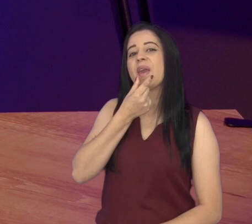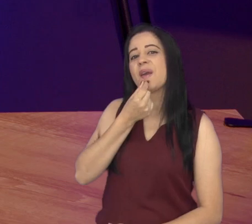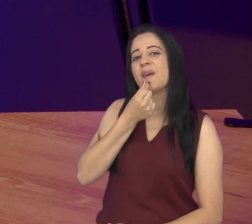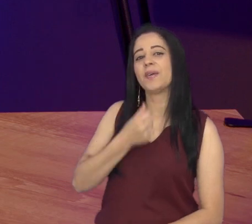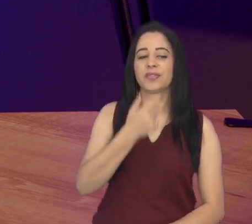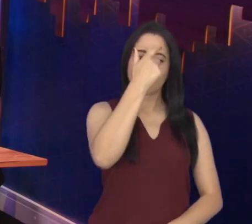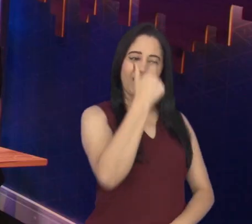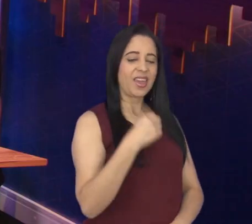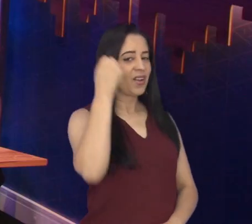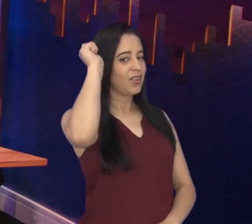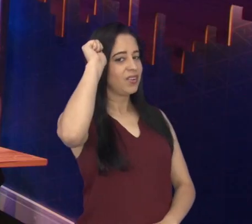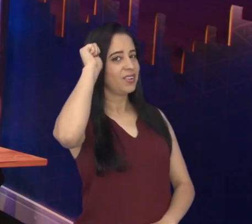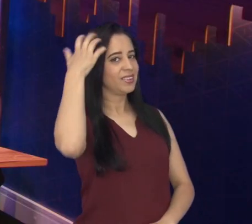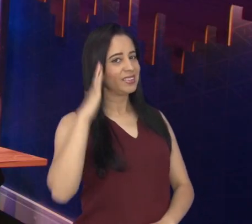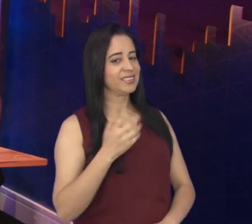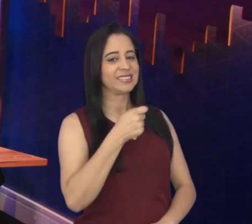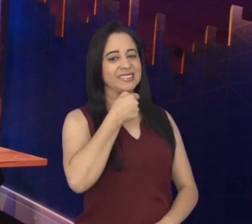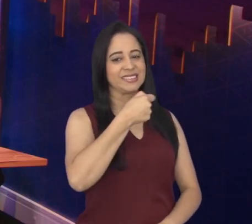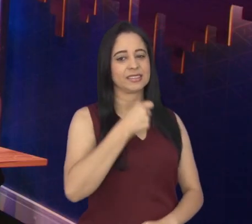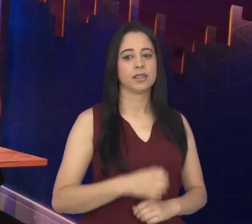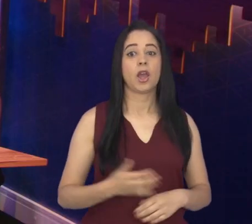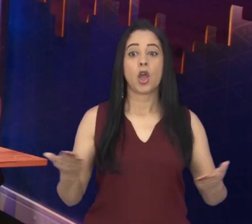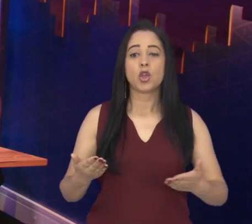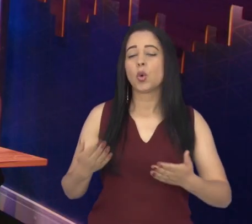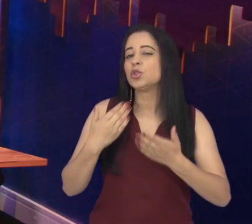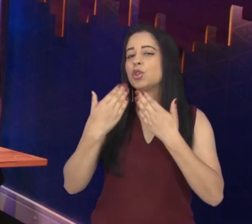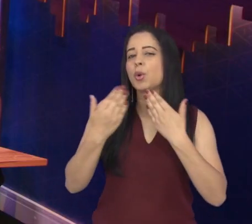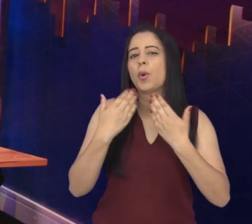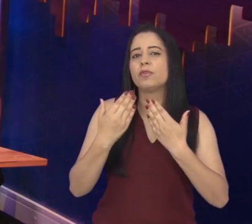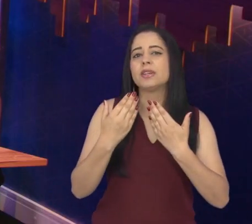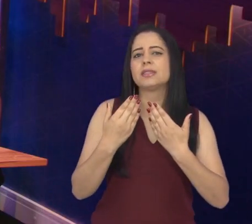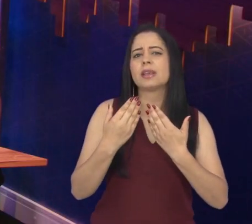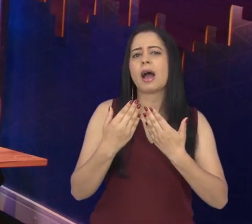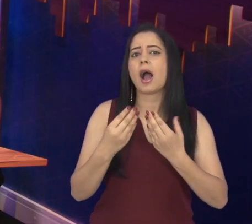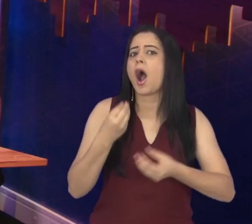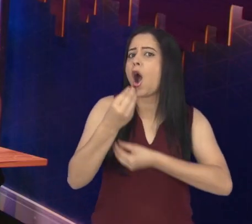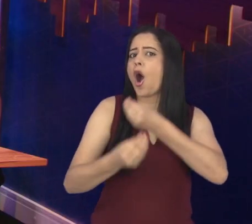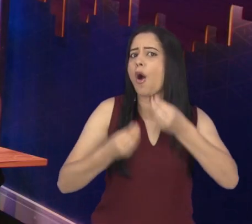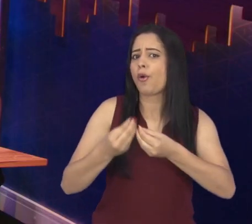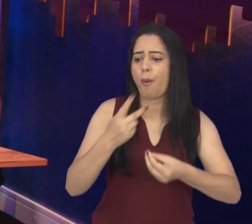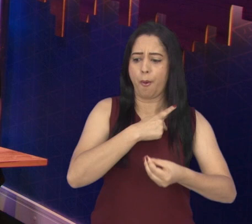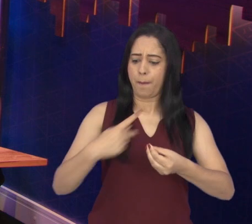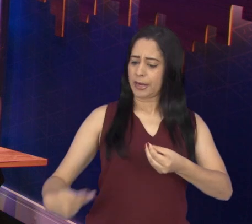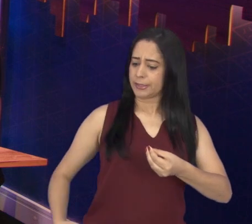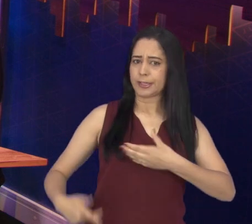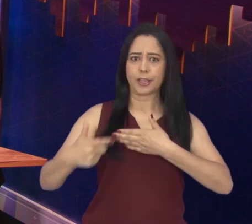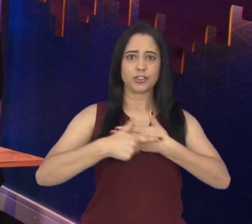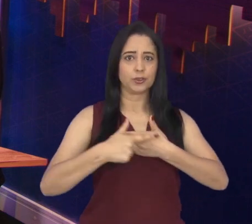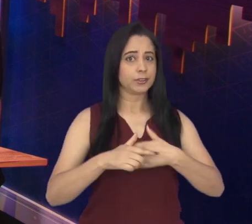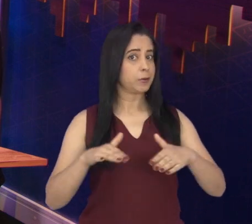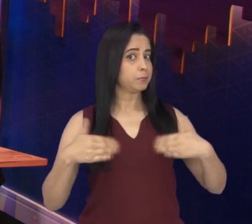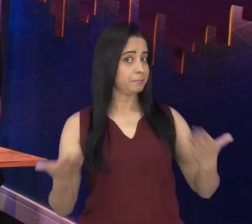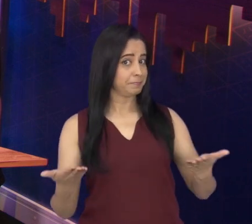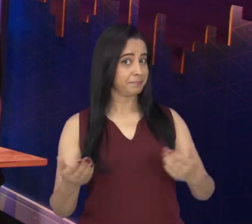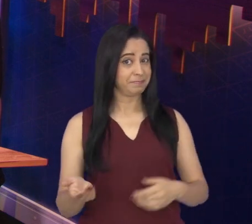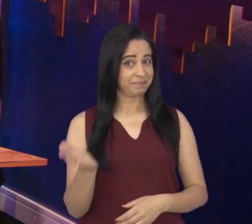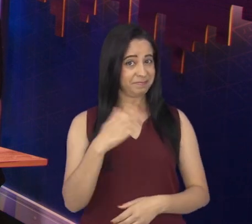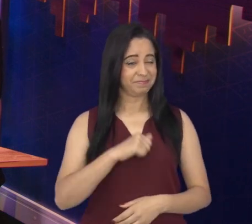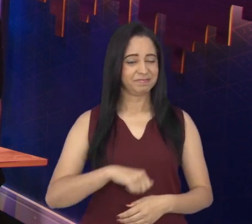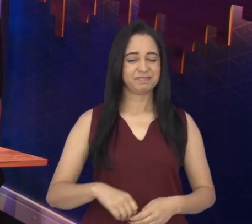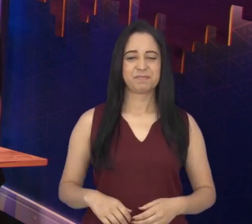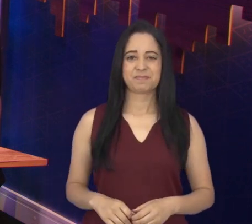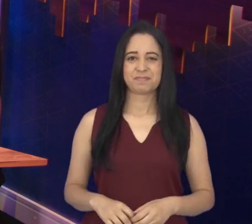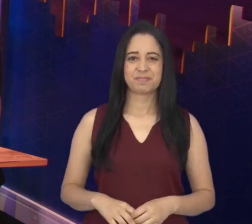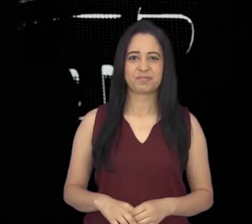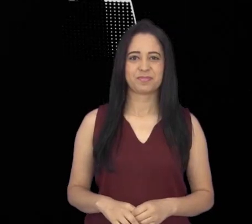de hoje. Eu sou Samu Strazer. E eu sou a Mivicky. E hoje a gente vai conversar sobre o que é necessário para ser um bom líder, pode ser? Pode